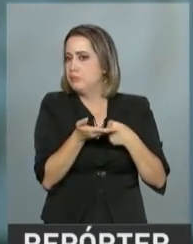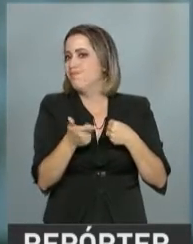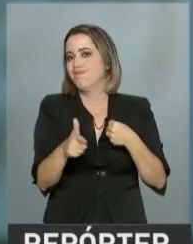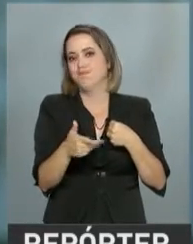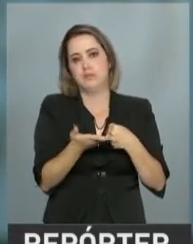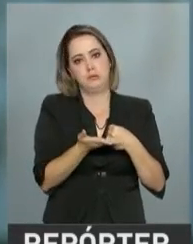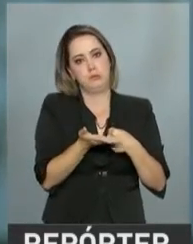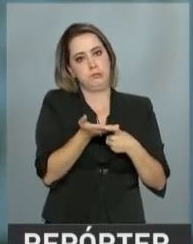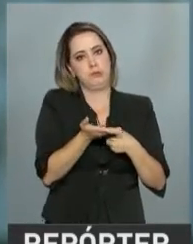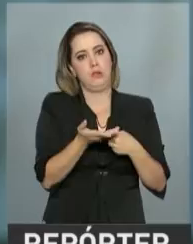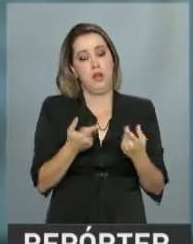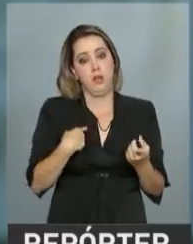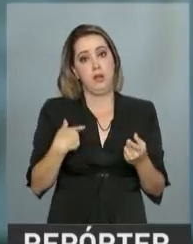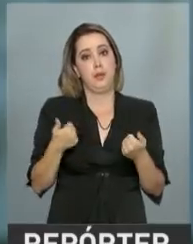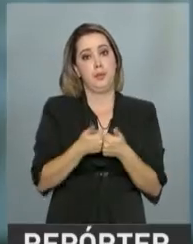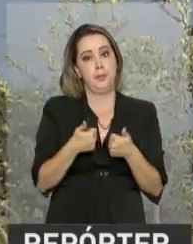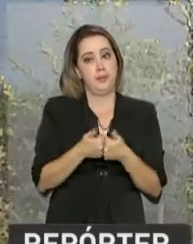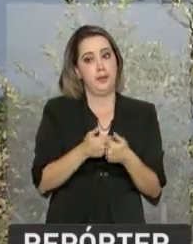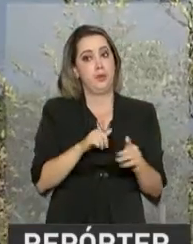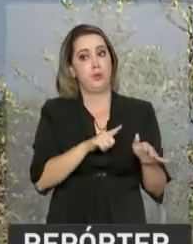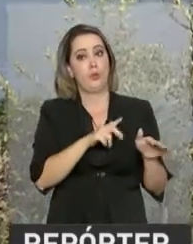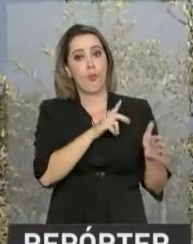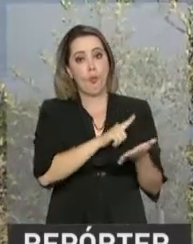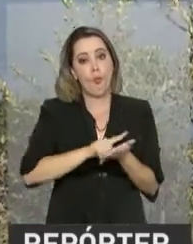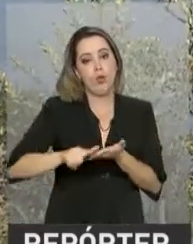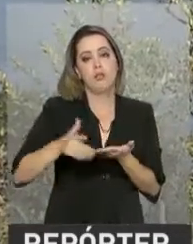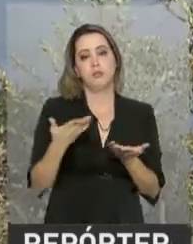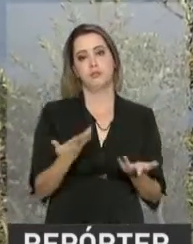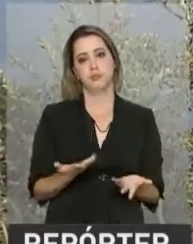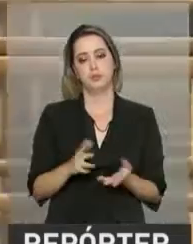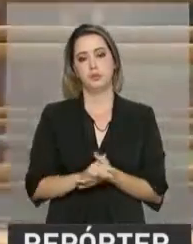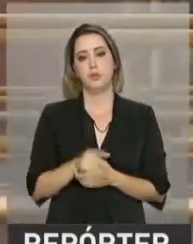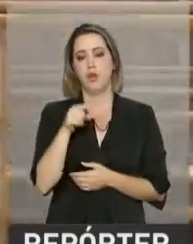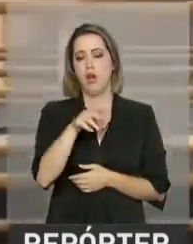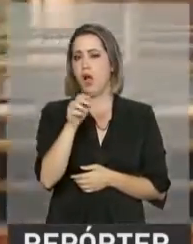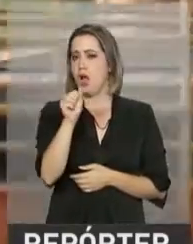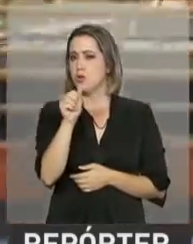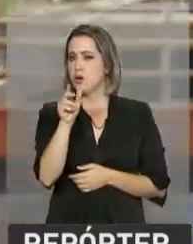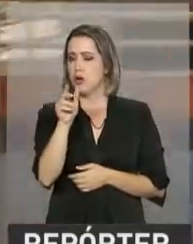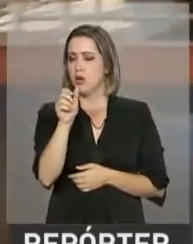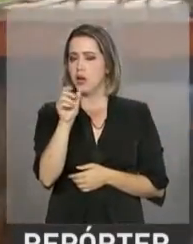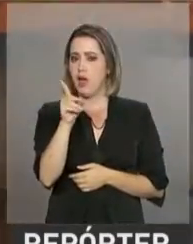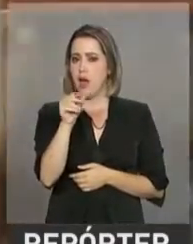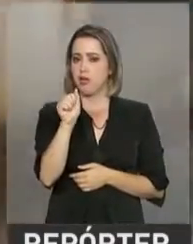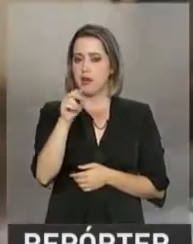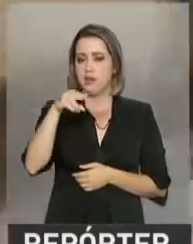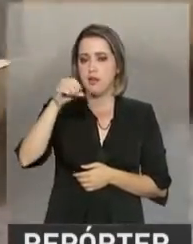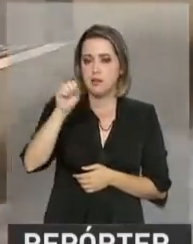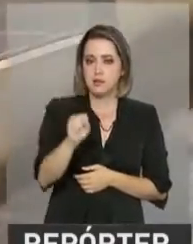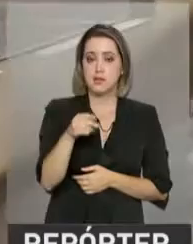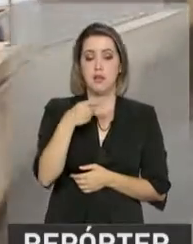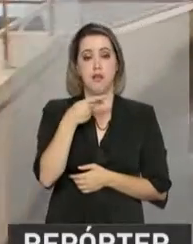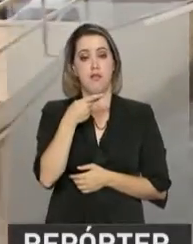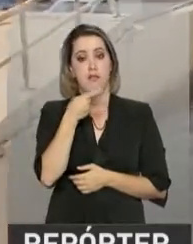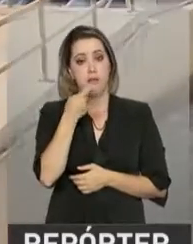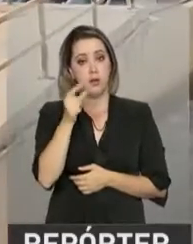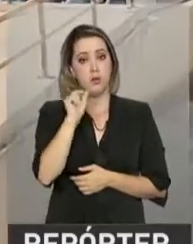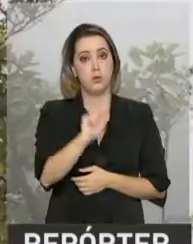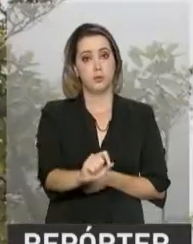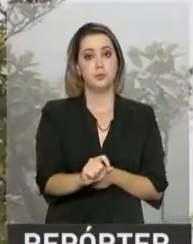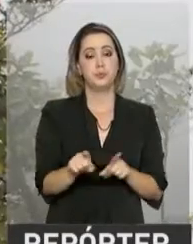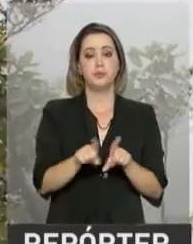se leva em conta a proximidade da seca segundo a dasa a agência reguladora de águas energia e saneamento básico do distrito